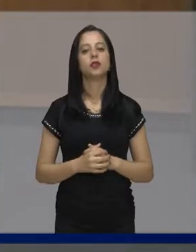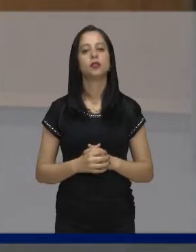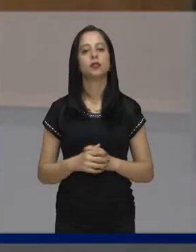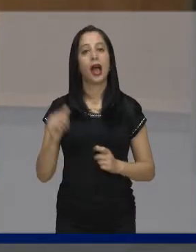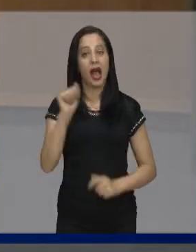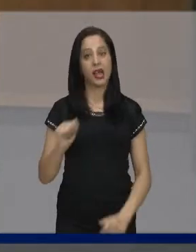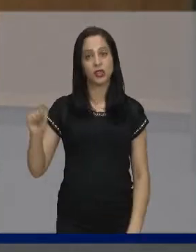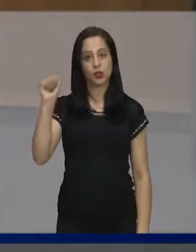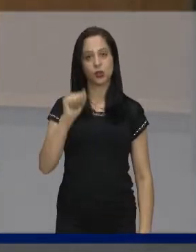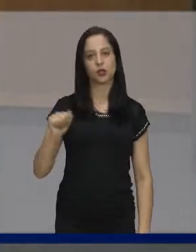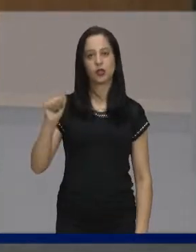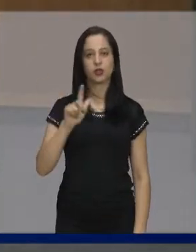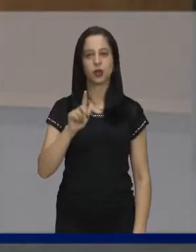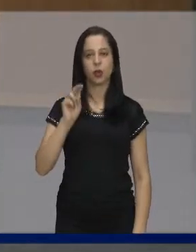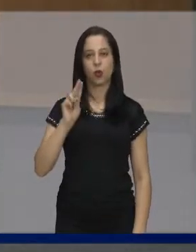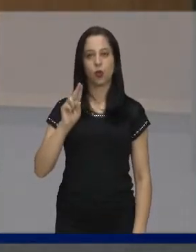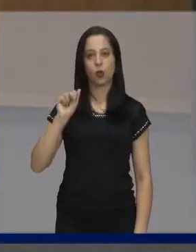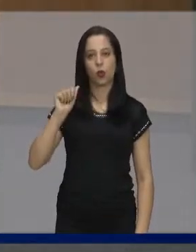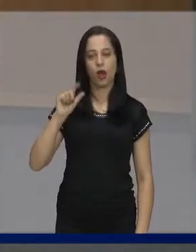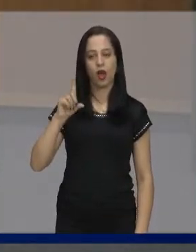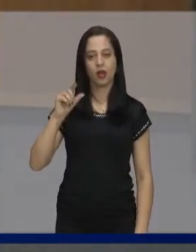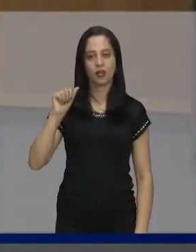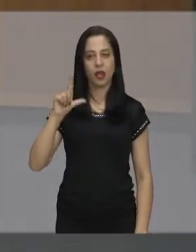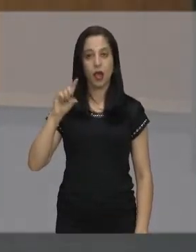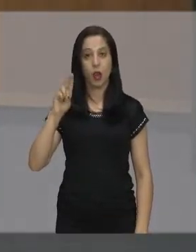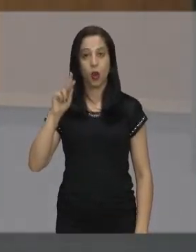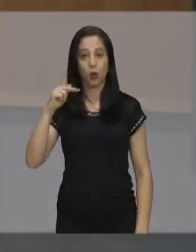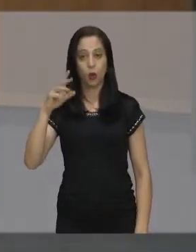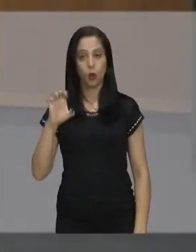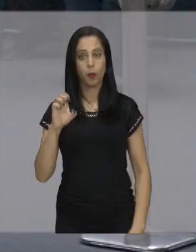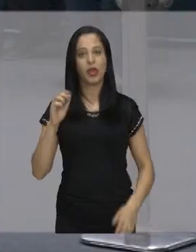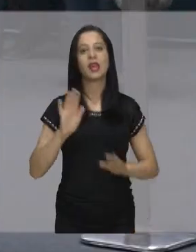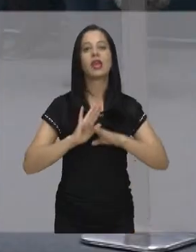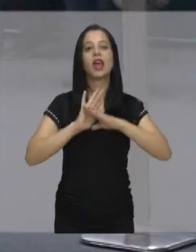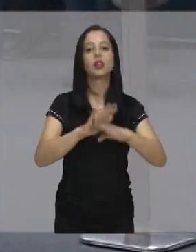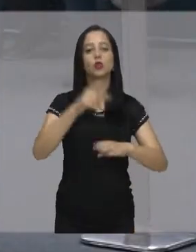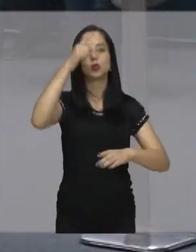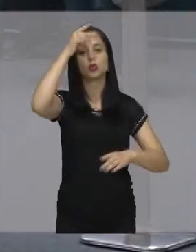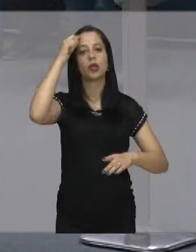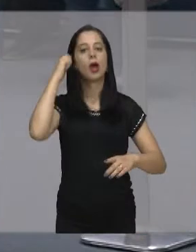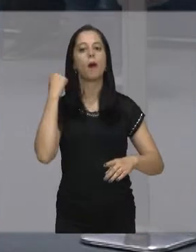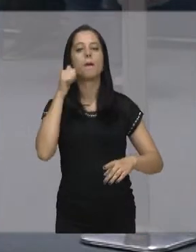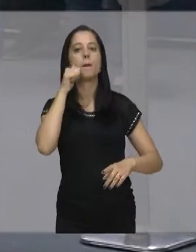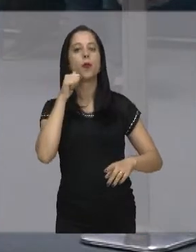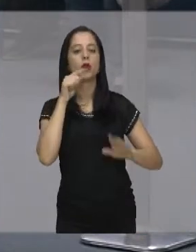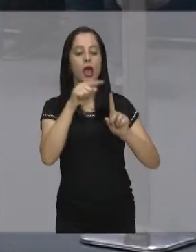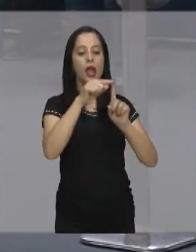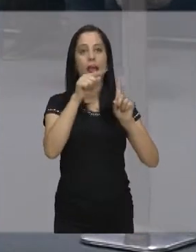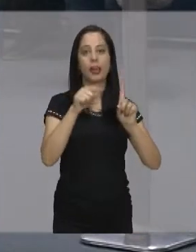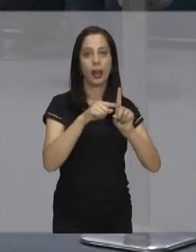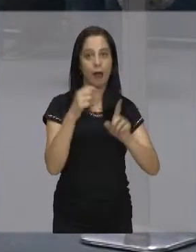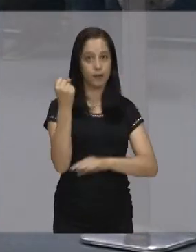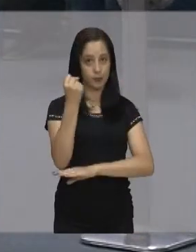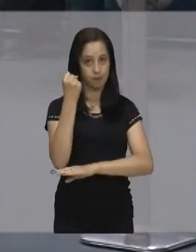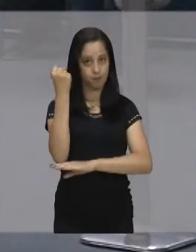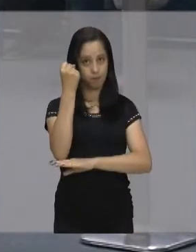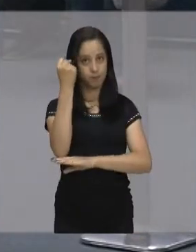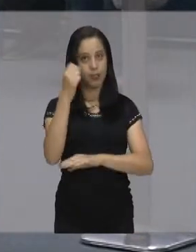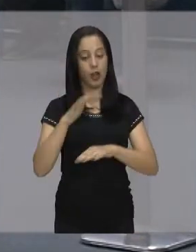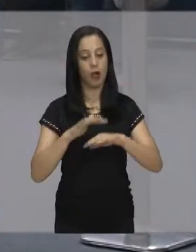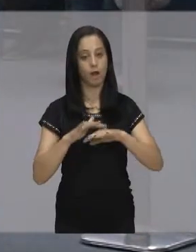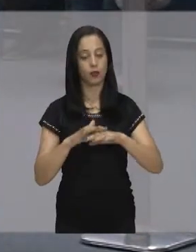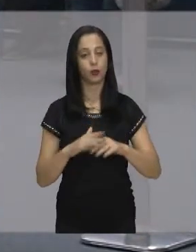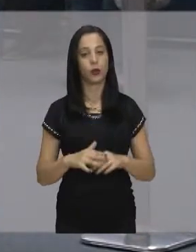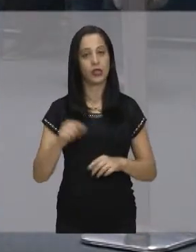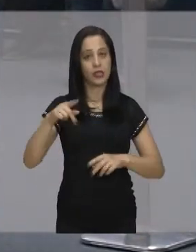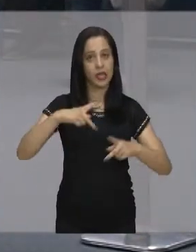que cuida e ajuda muito as gestantes, principalmente gestantes de risco. Não é um trabalho só em São